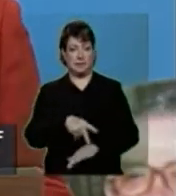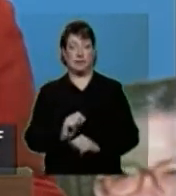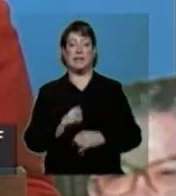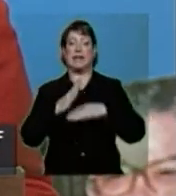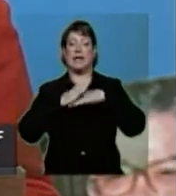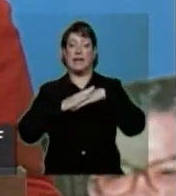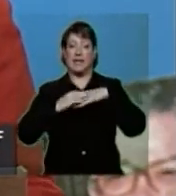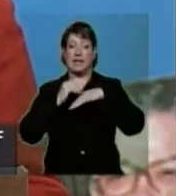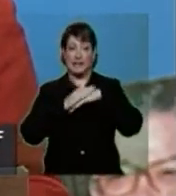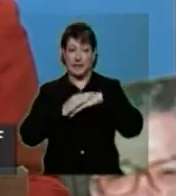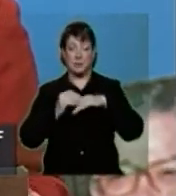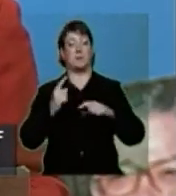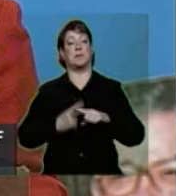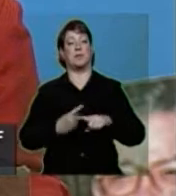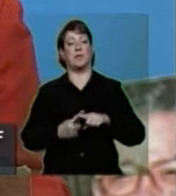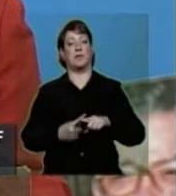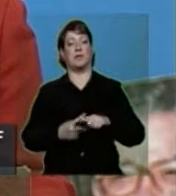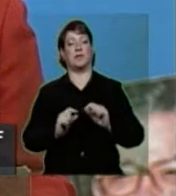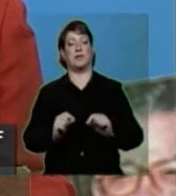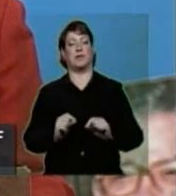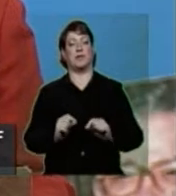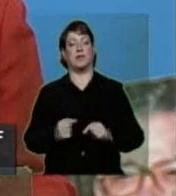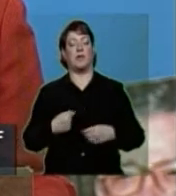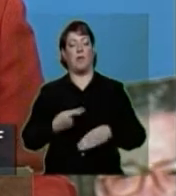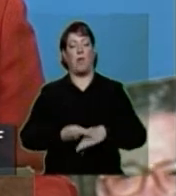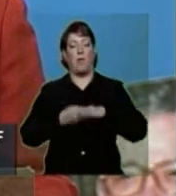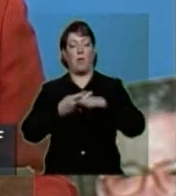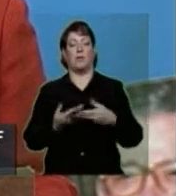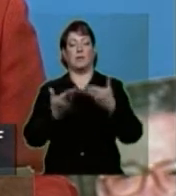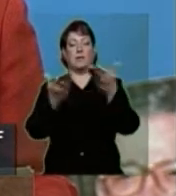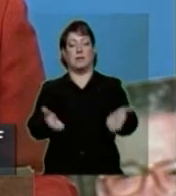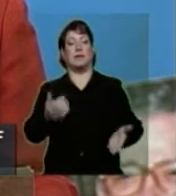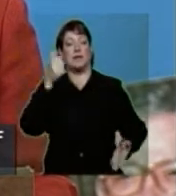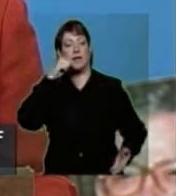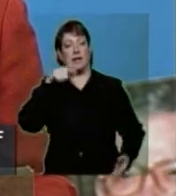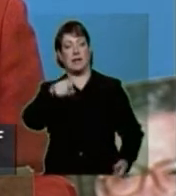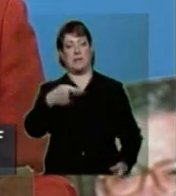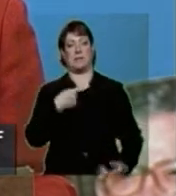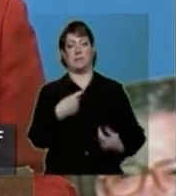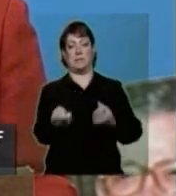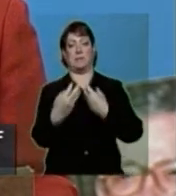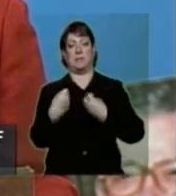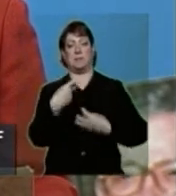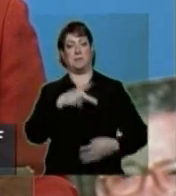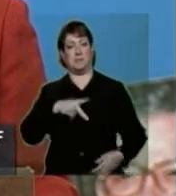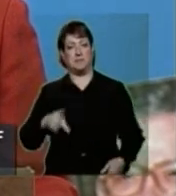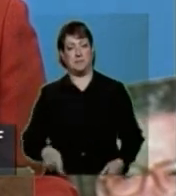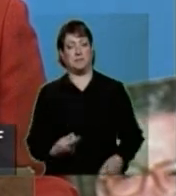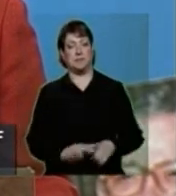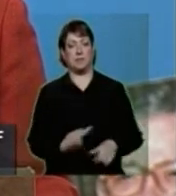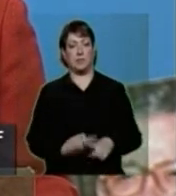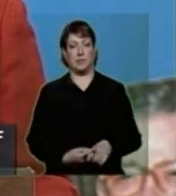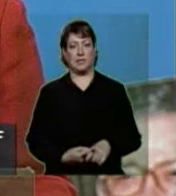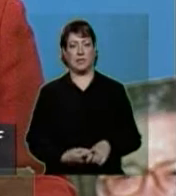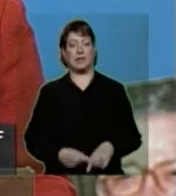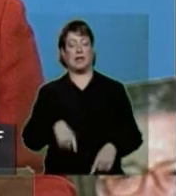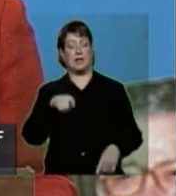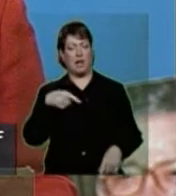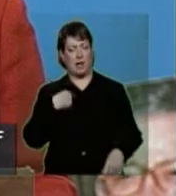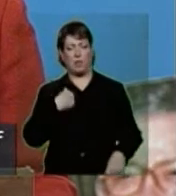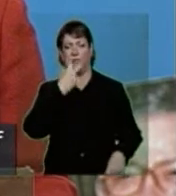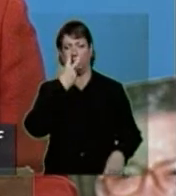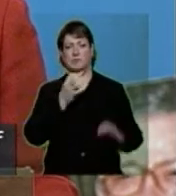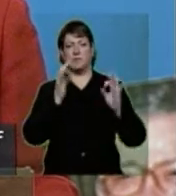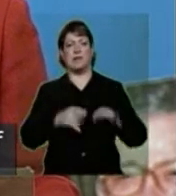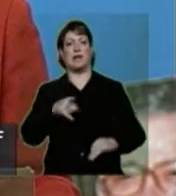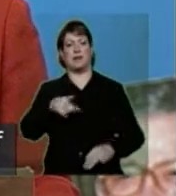Carinho por homenagear minha mestra, que eu sou testemunha do seu compromisso com o Brasil,